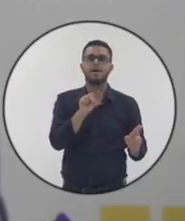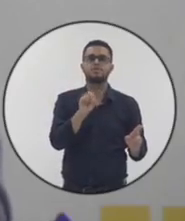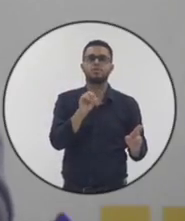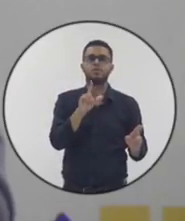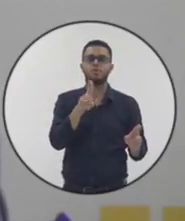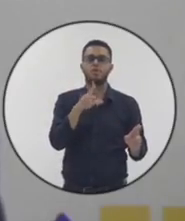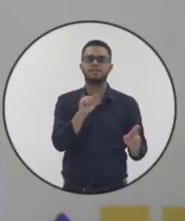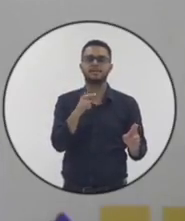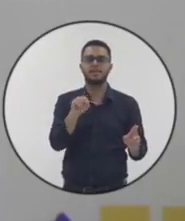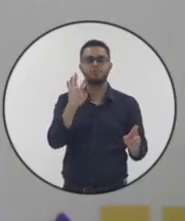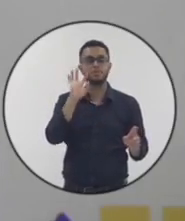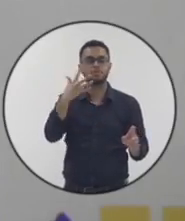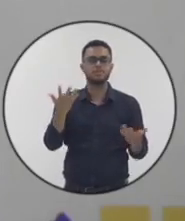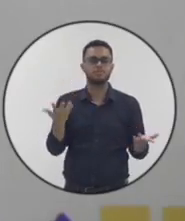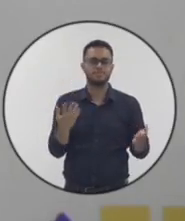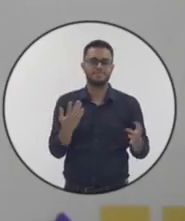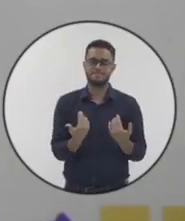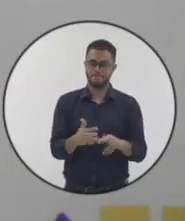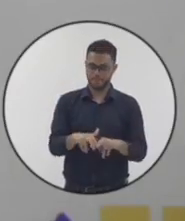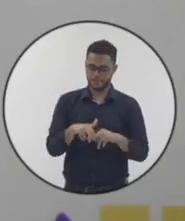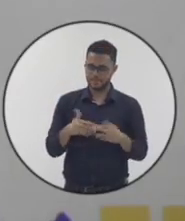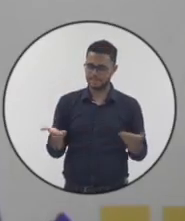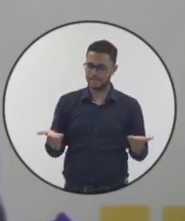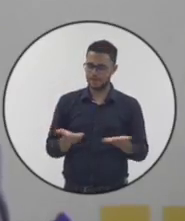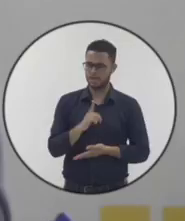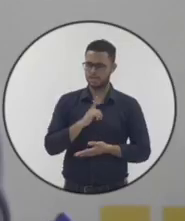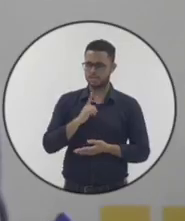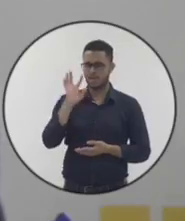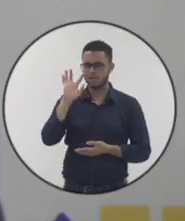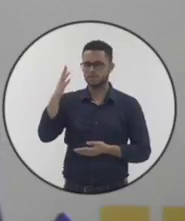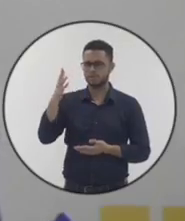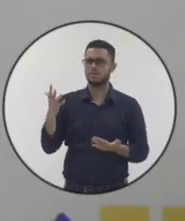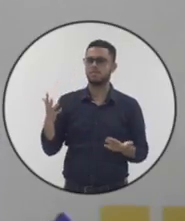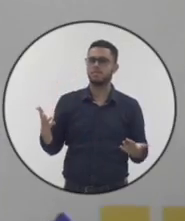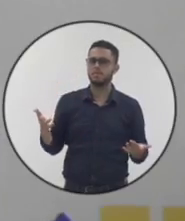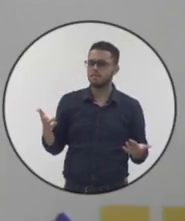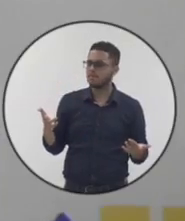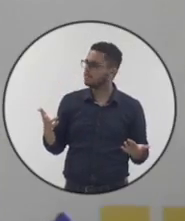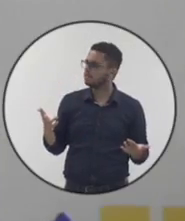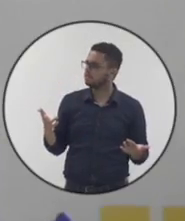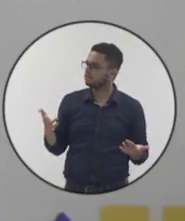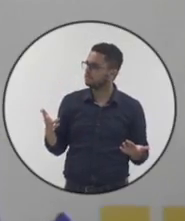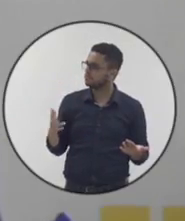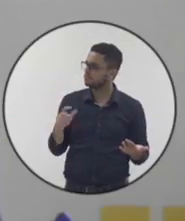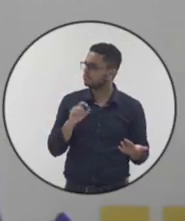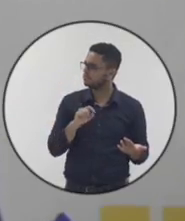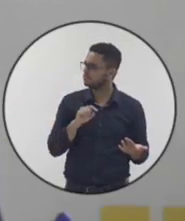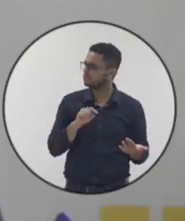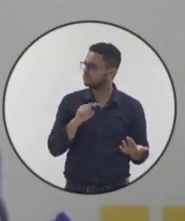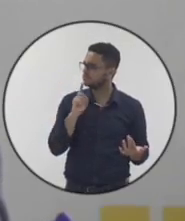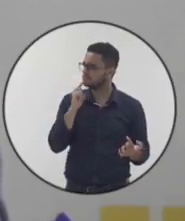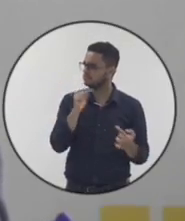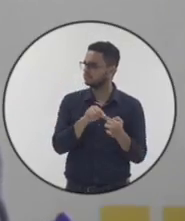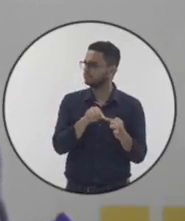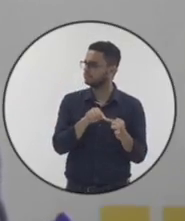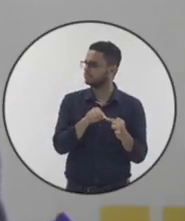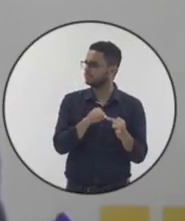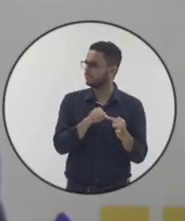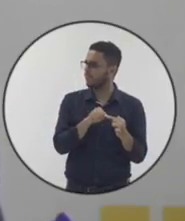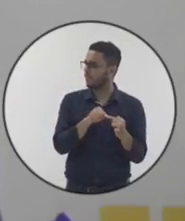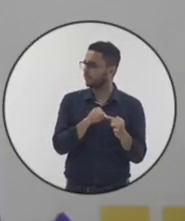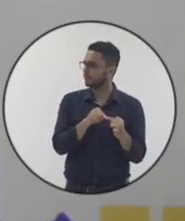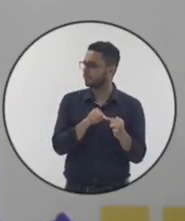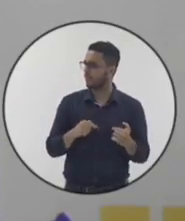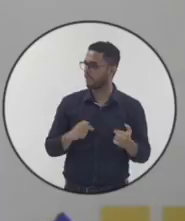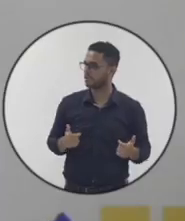nós, a partir de agora, termos uma resolução que está ao encontro das lutas